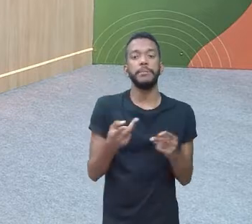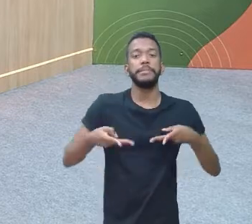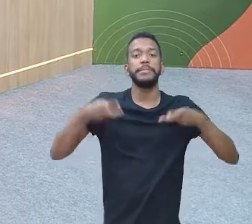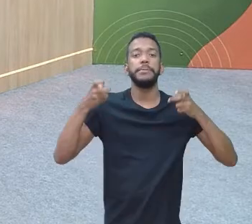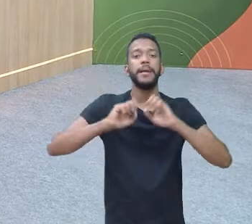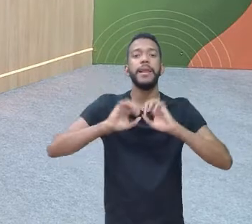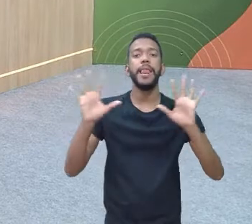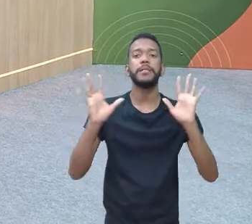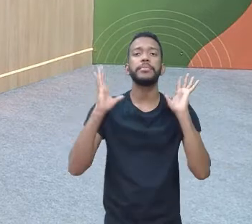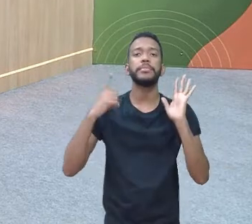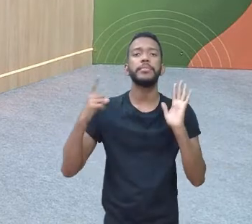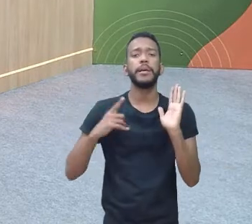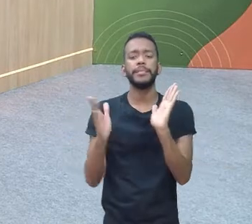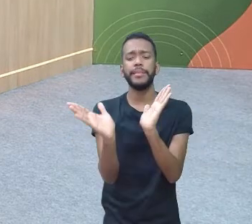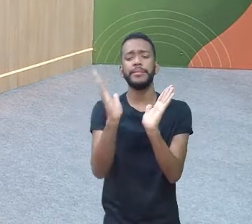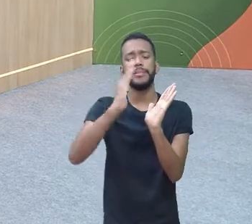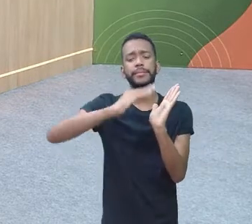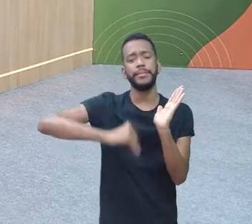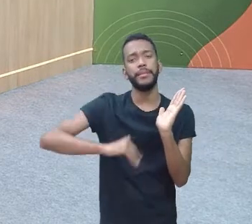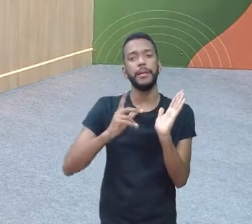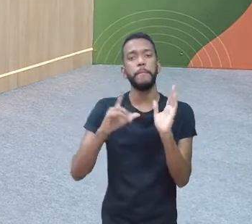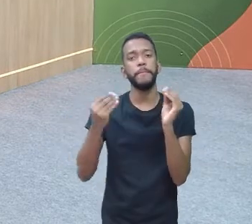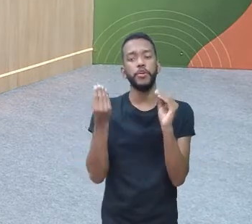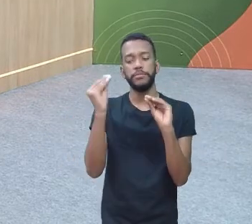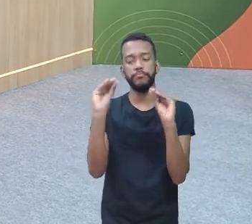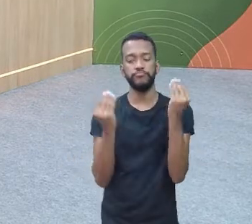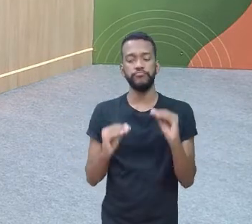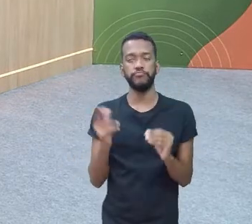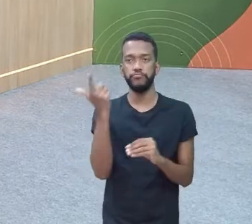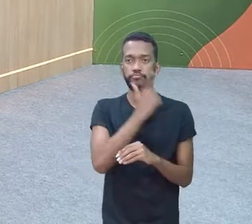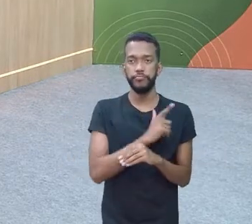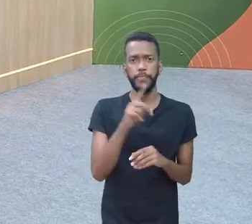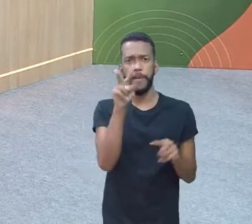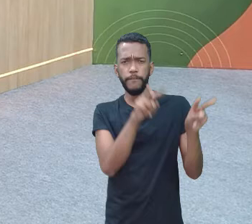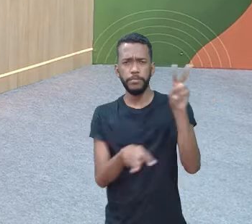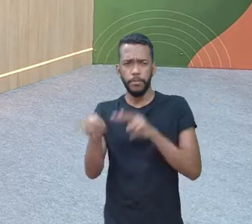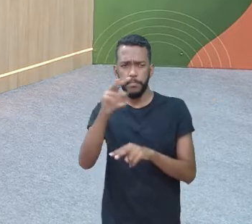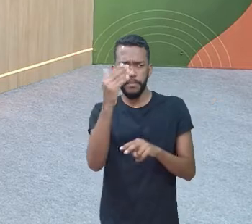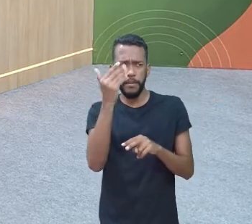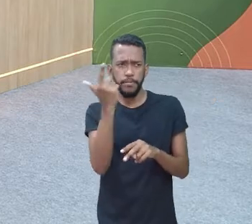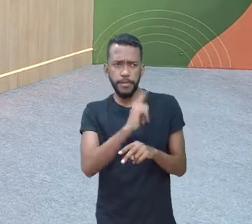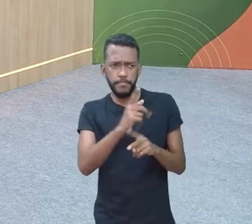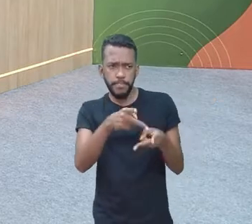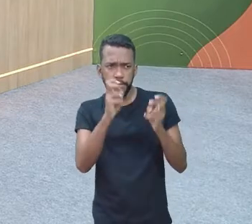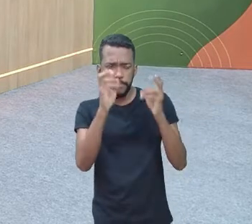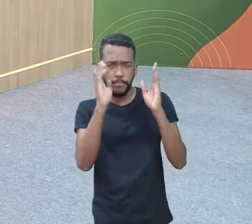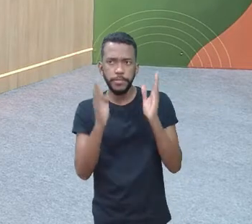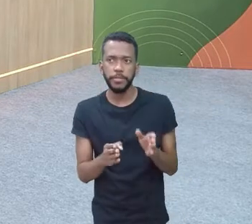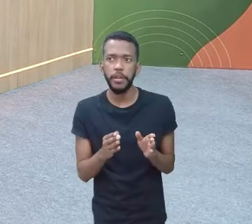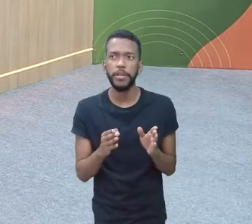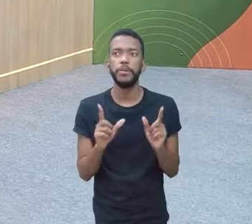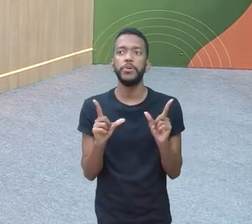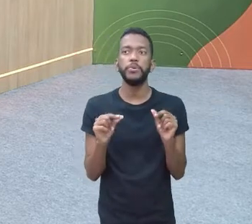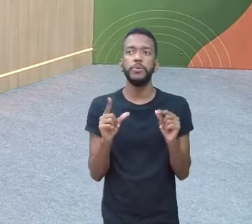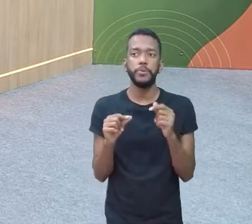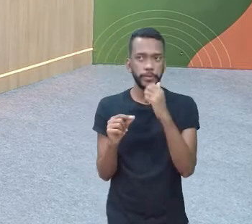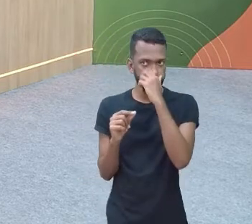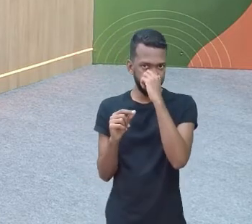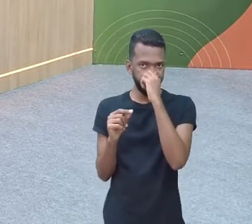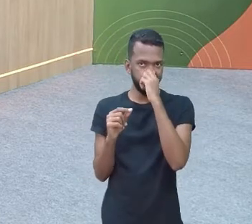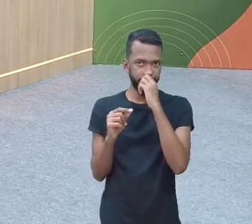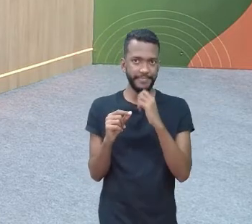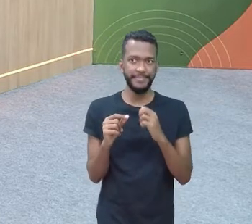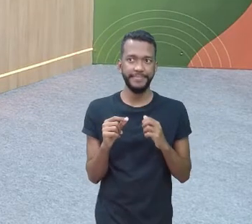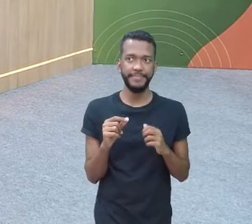que cada pedacinho poderia se encaixar, né? E visualmente, a gente já consegue perceber o que a gente